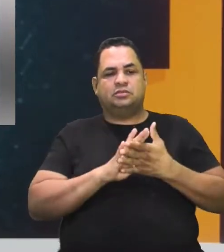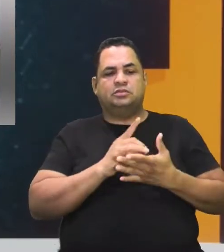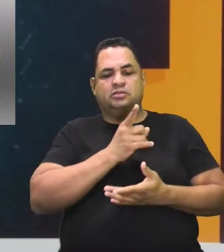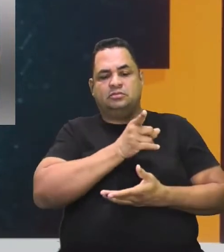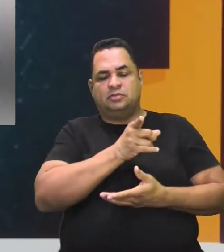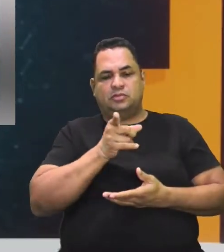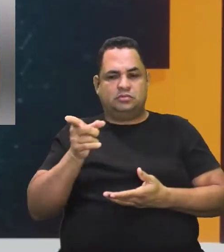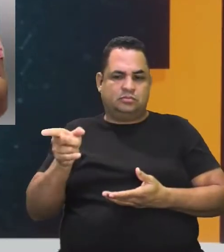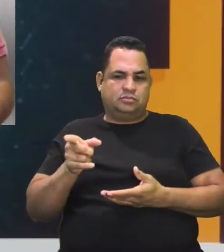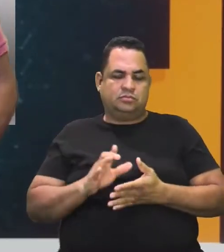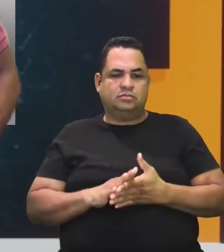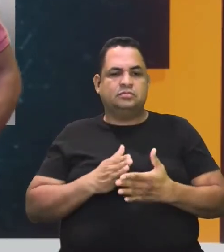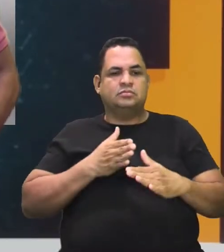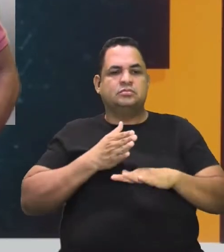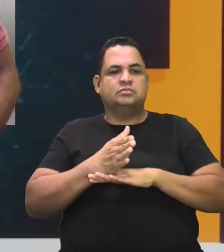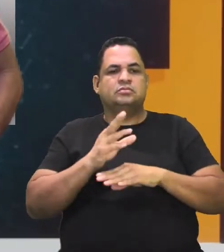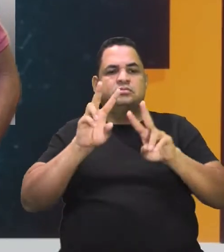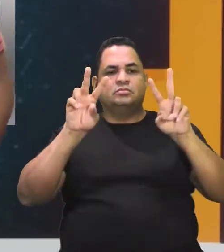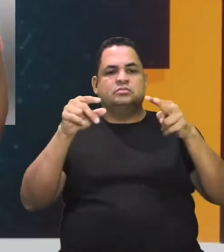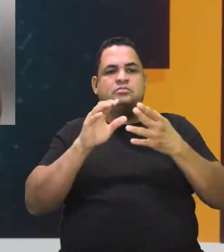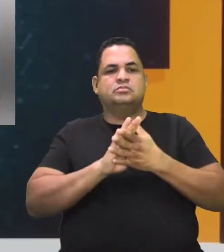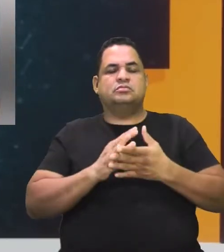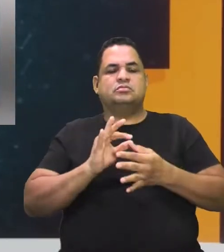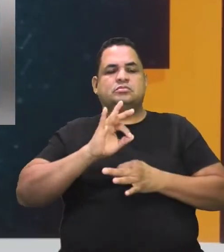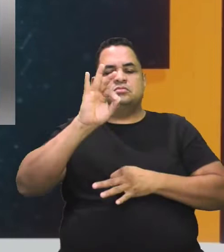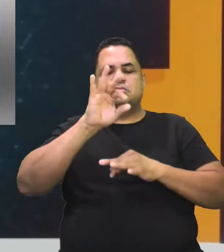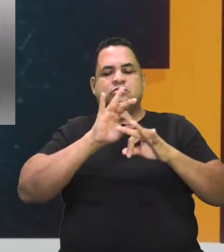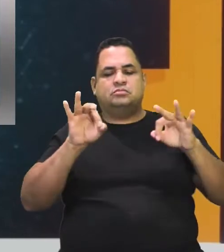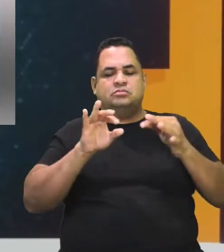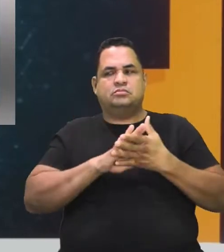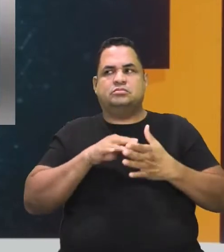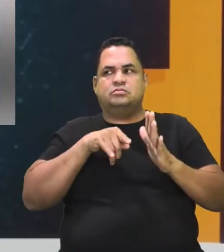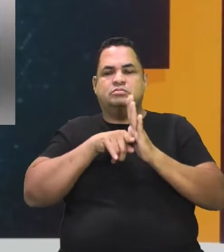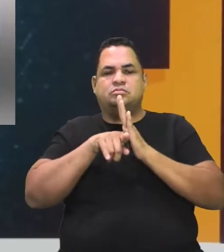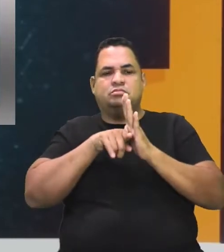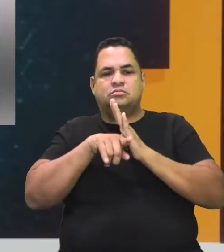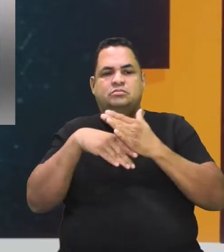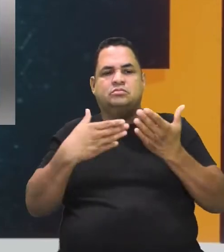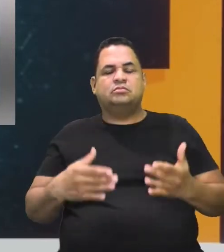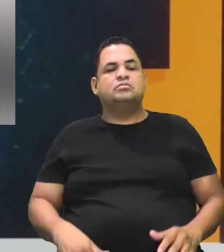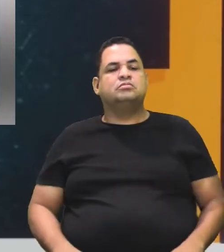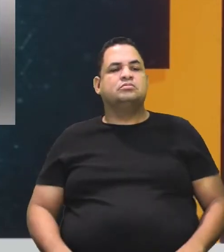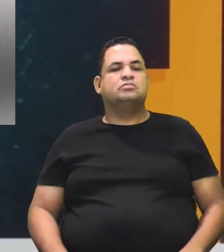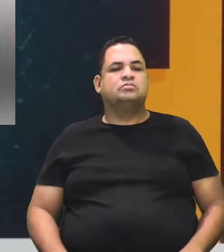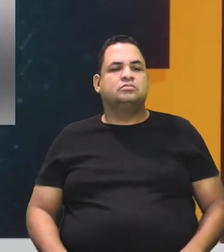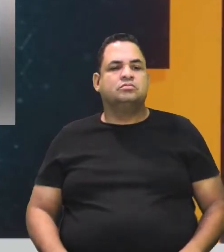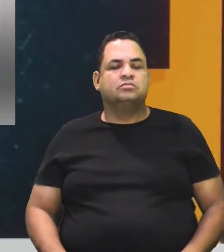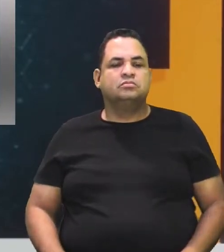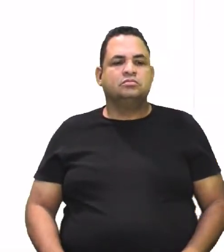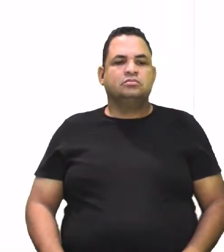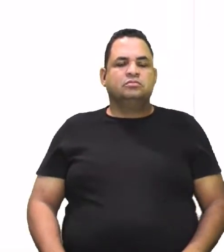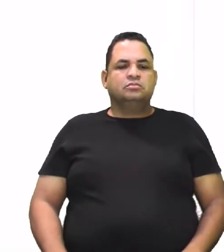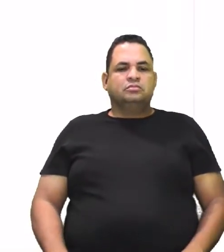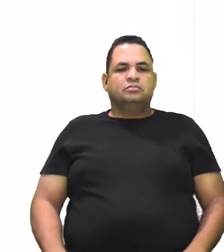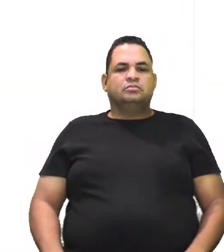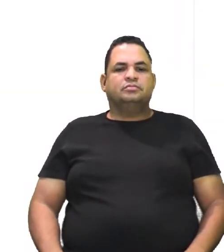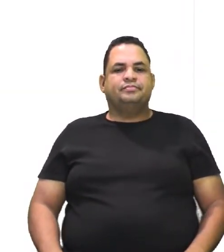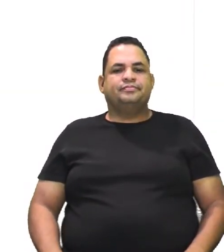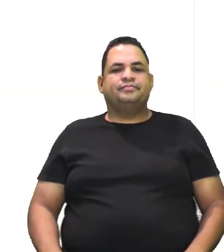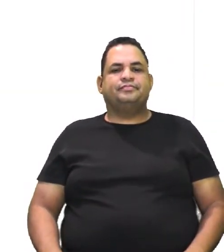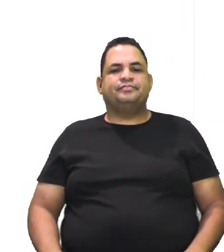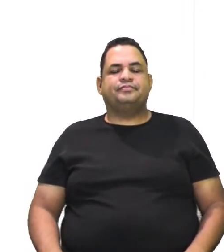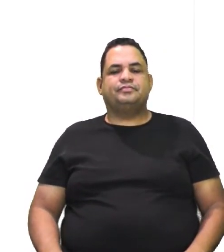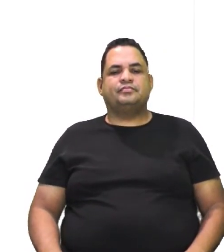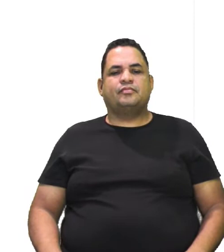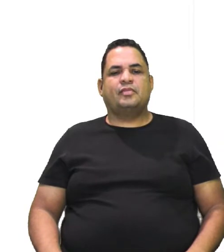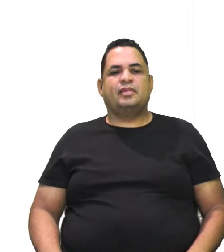pontos, tá? Já entrando aí no assunto de geometria analítica, tá beleza? Vem com a gente, vamos entender. Olha lá. Falando, então, já da